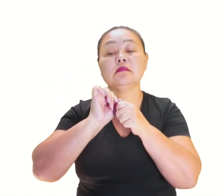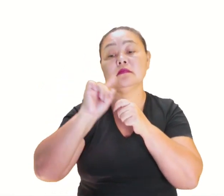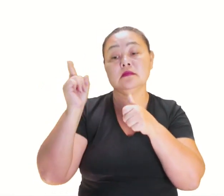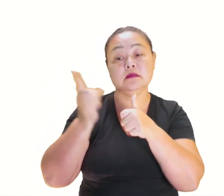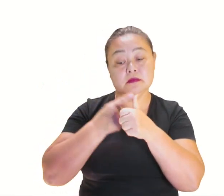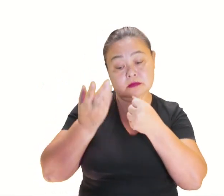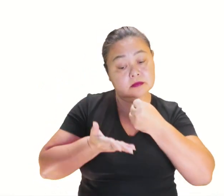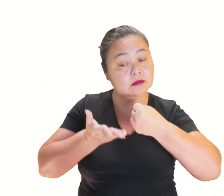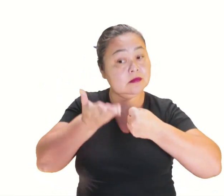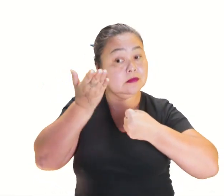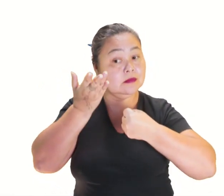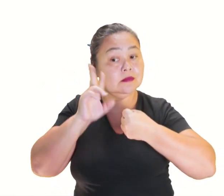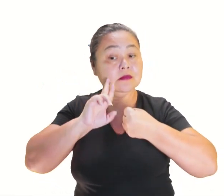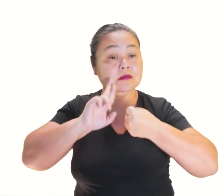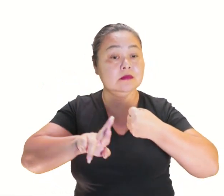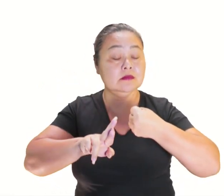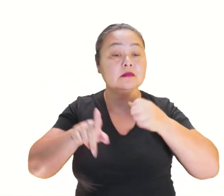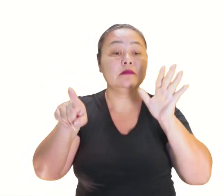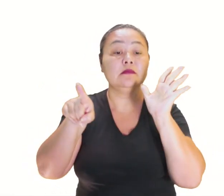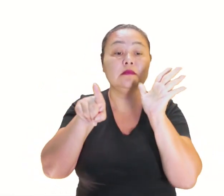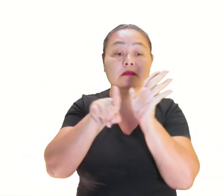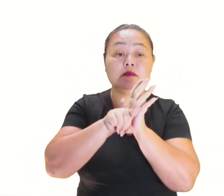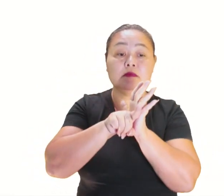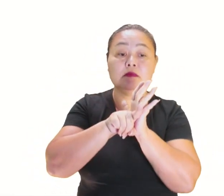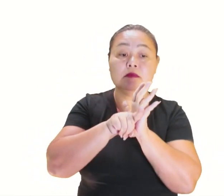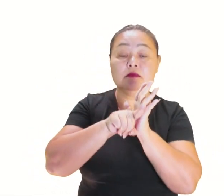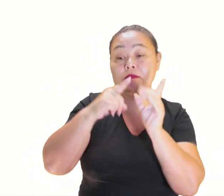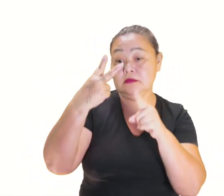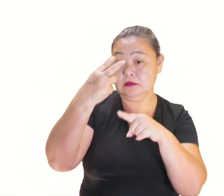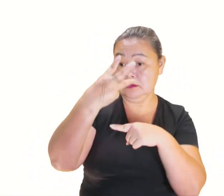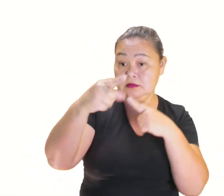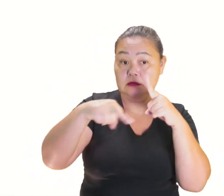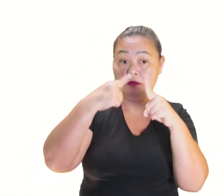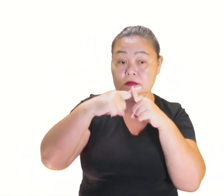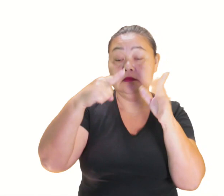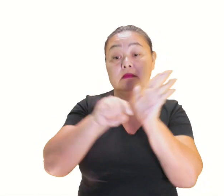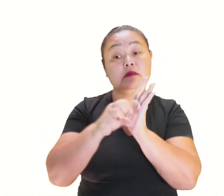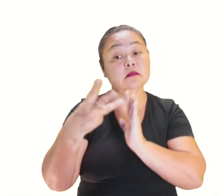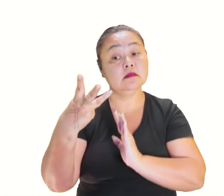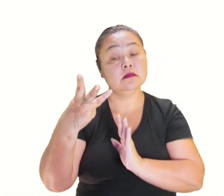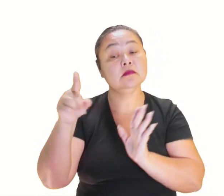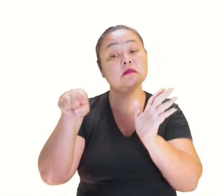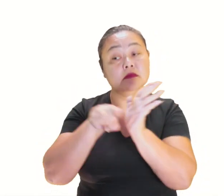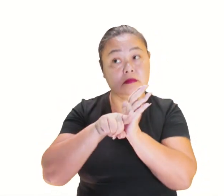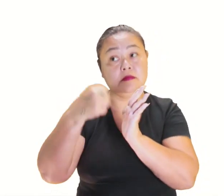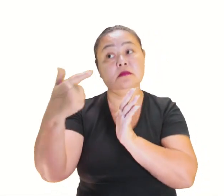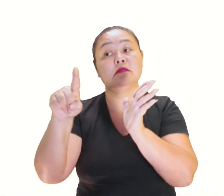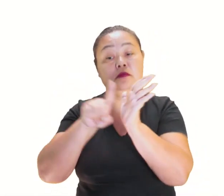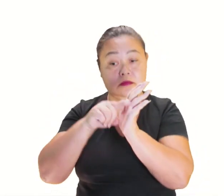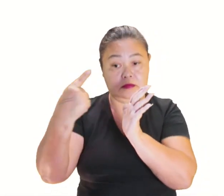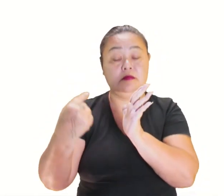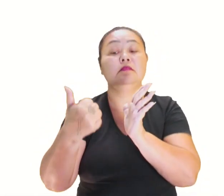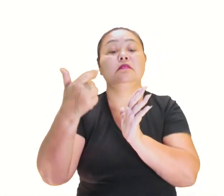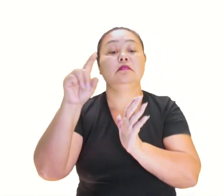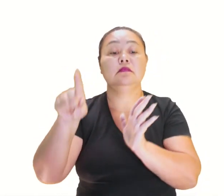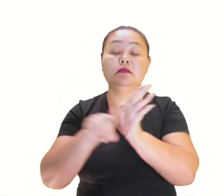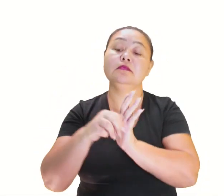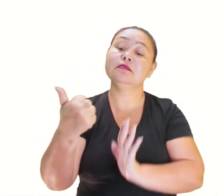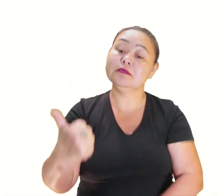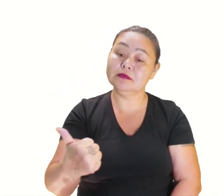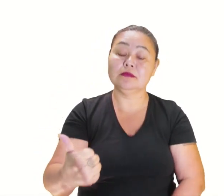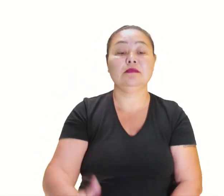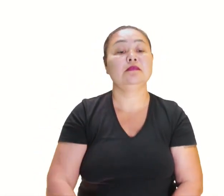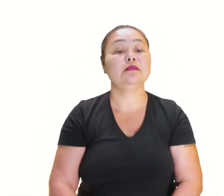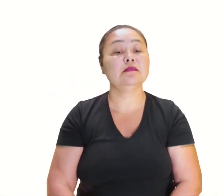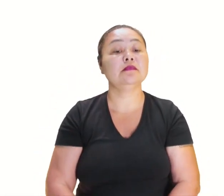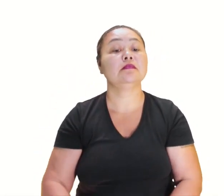as potências, Isso. né? Então, vamos lá. 3 vezes quem? Menos 1 ao cubo é menos 1 vezes menos 1 vezes menos 1? Fica menos 1.